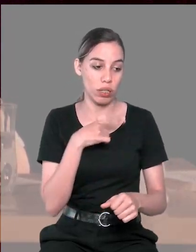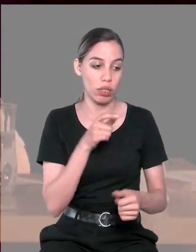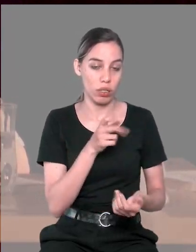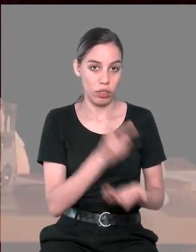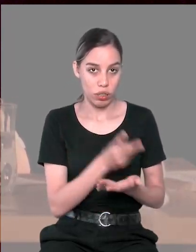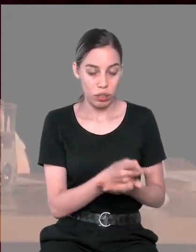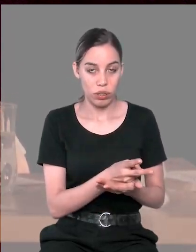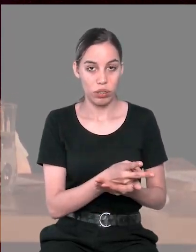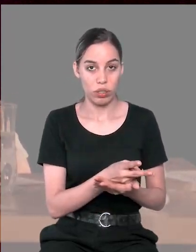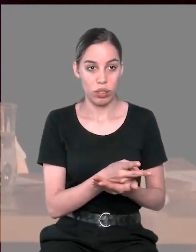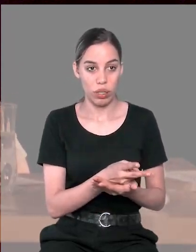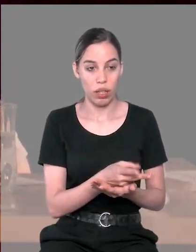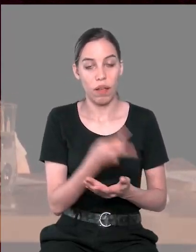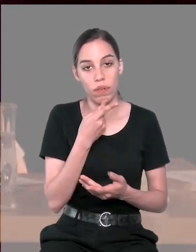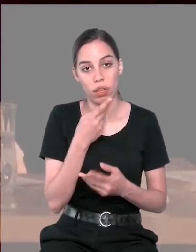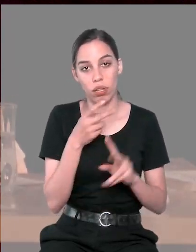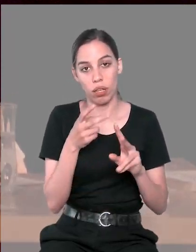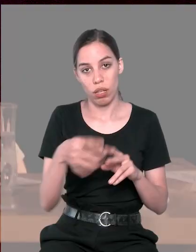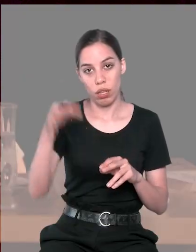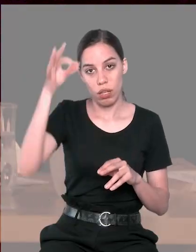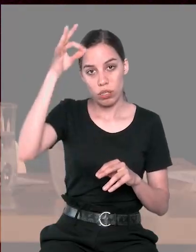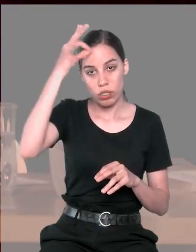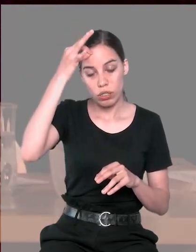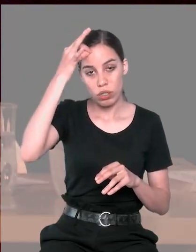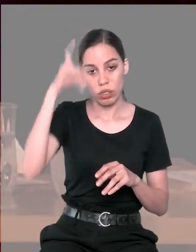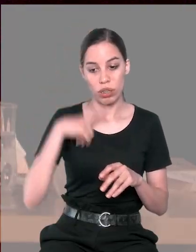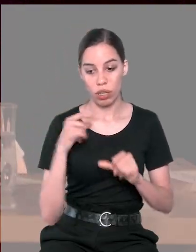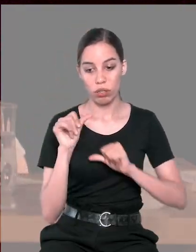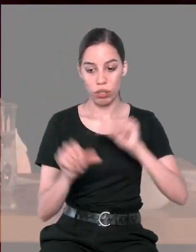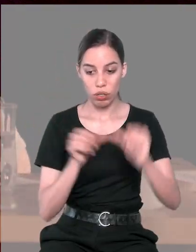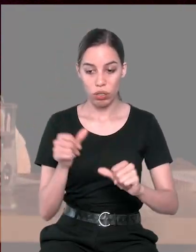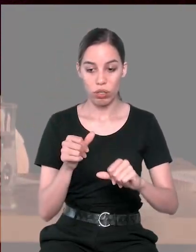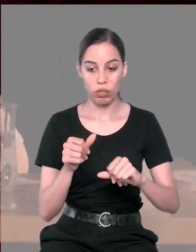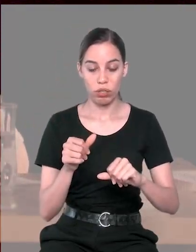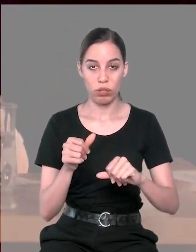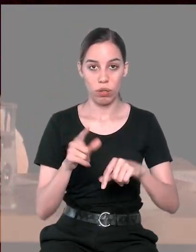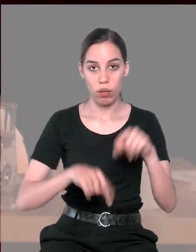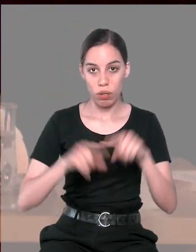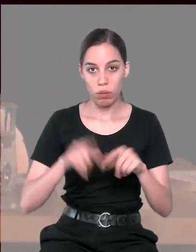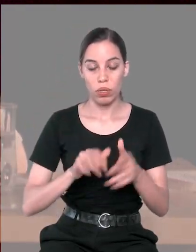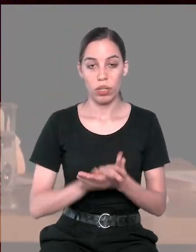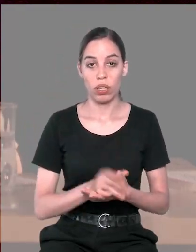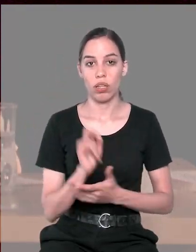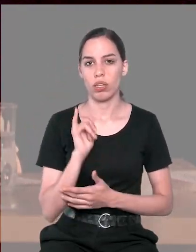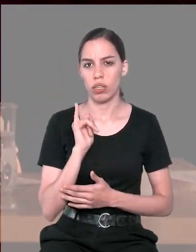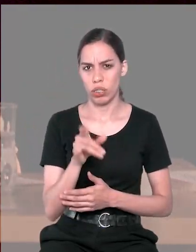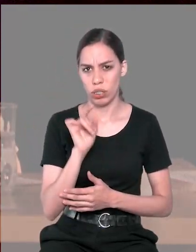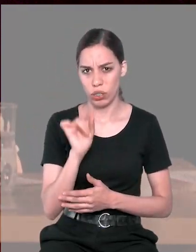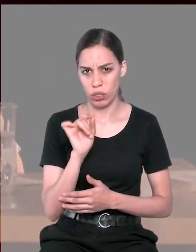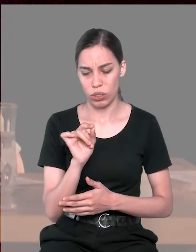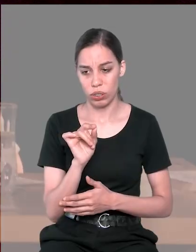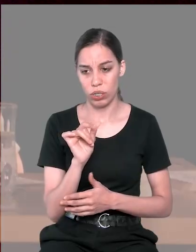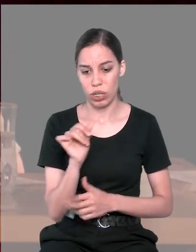obras de espírito como uma transformação que tem a própria transformação por objeto. E ele diz que